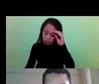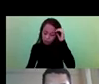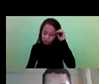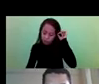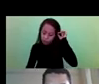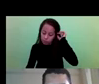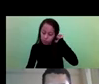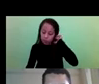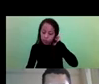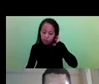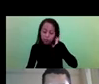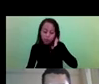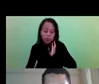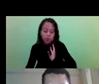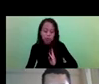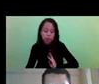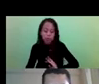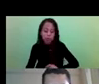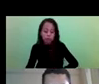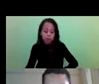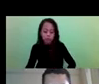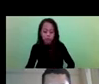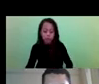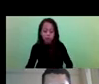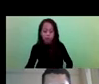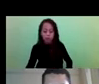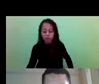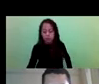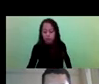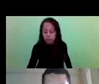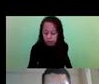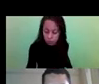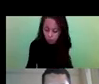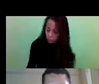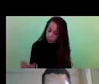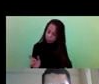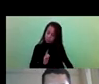valores e práticas de diferentes perspectivas